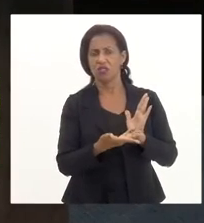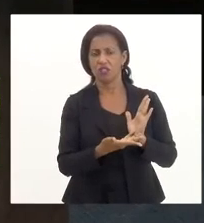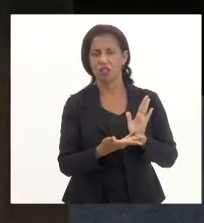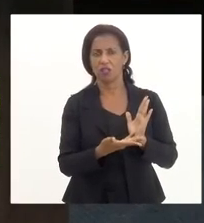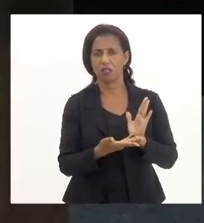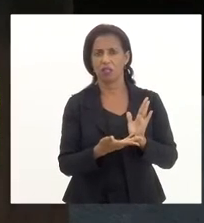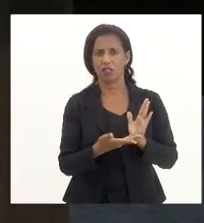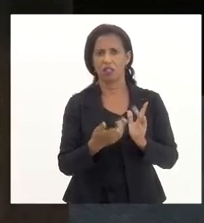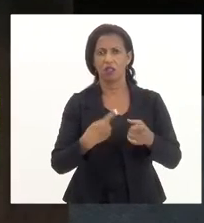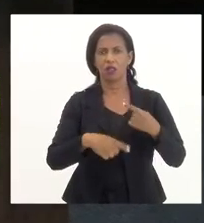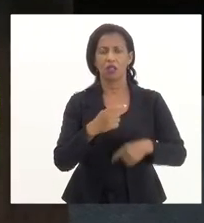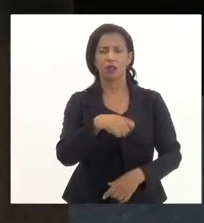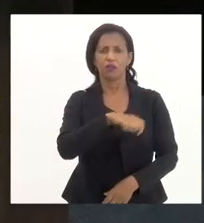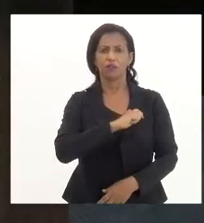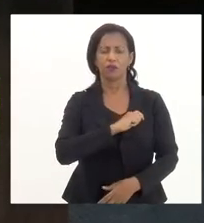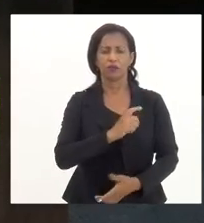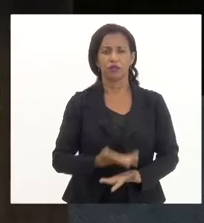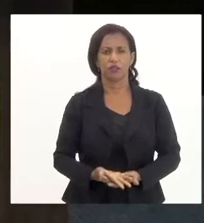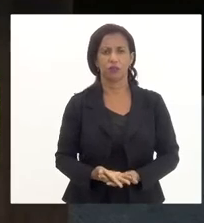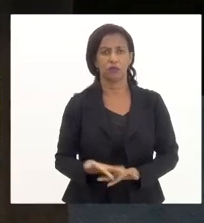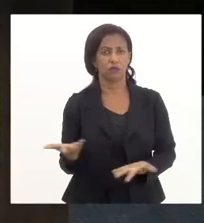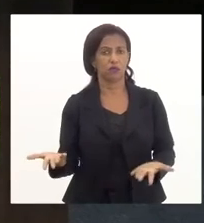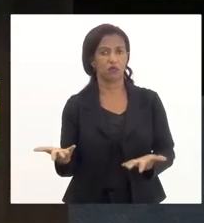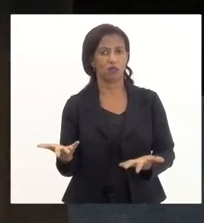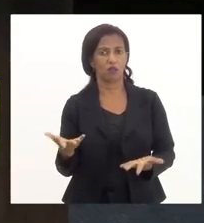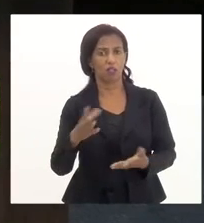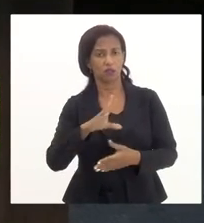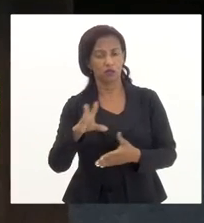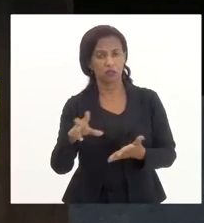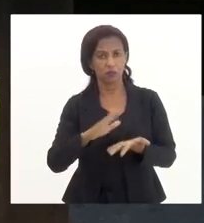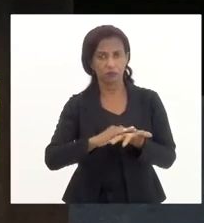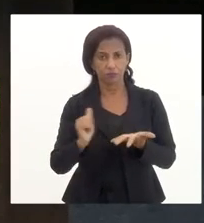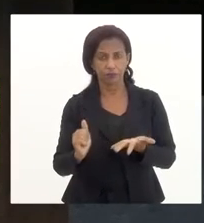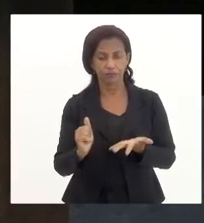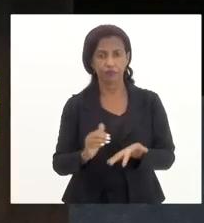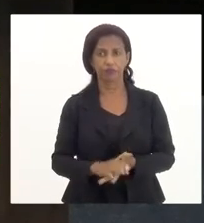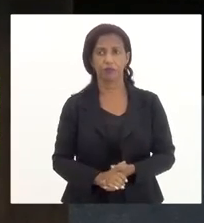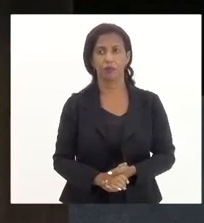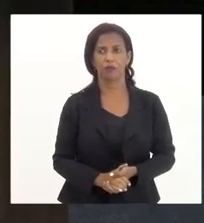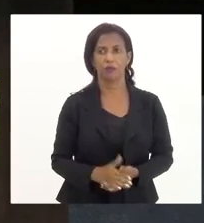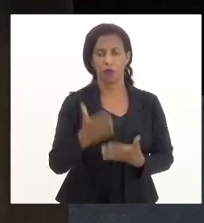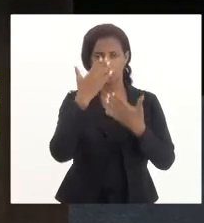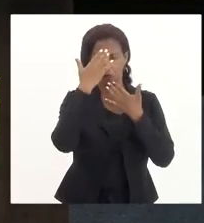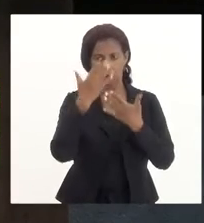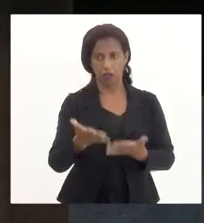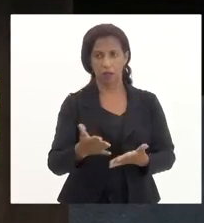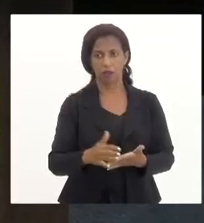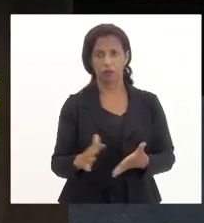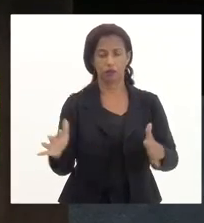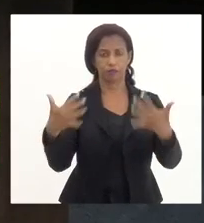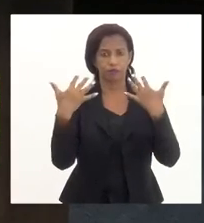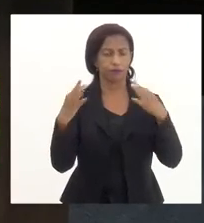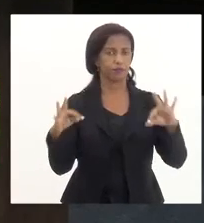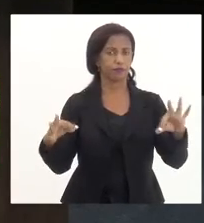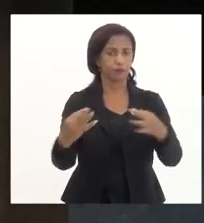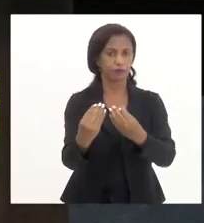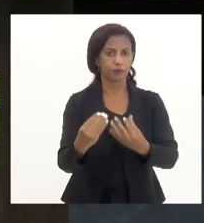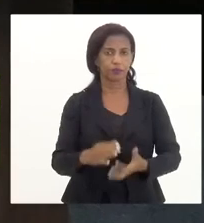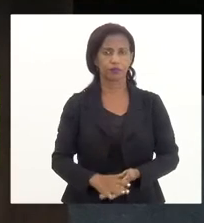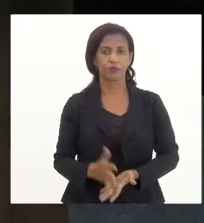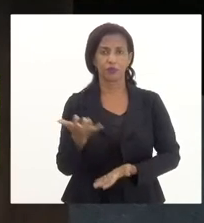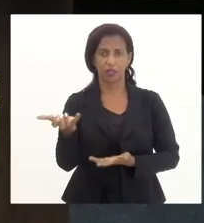do regime de recuperação fiscal então a disse suprimir então eu agradeço a atenção de todos